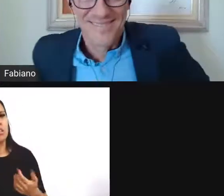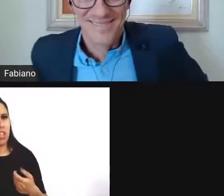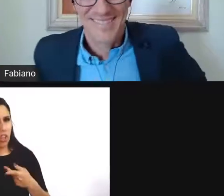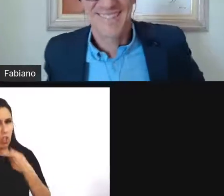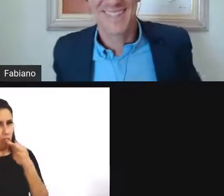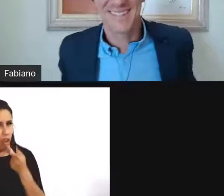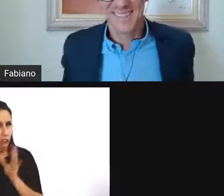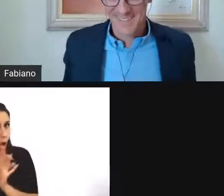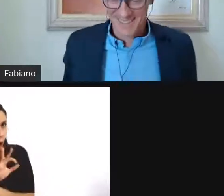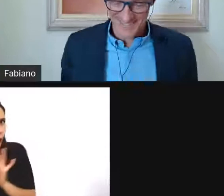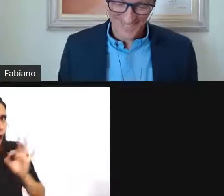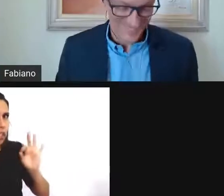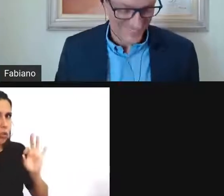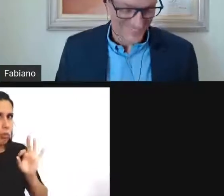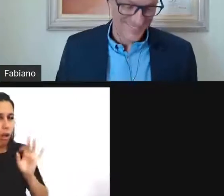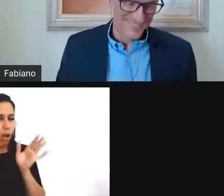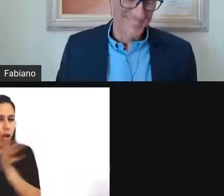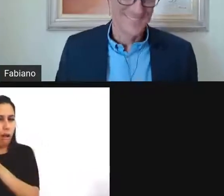orientadores, viu?